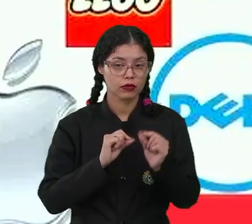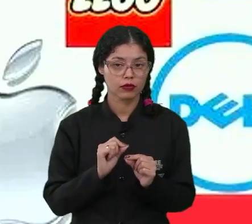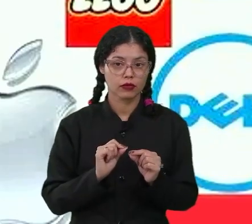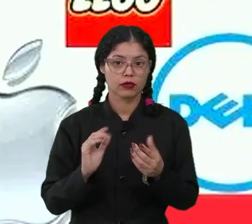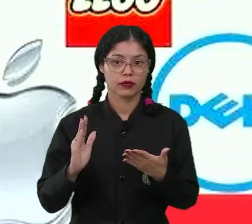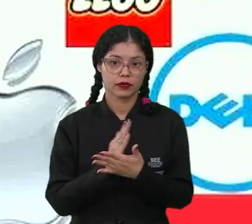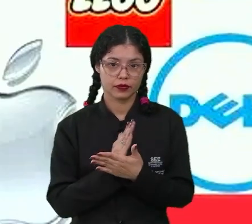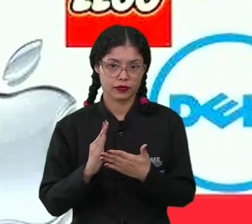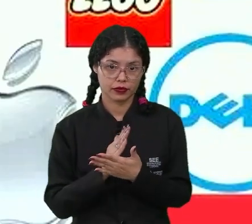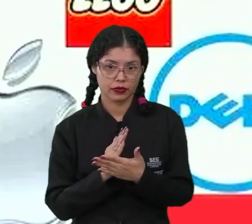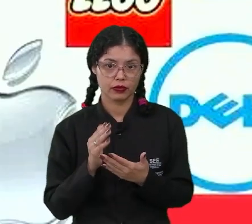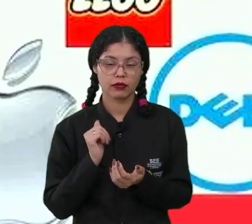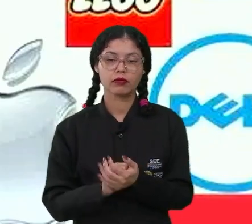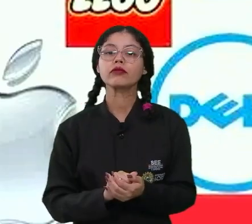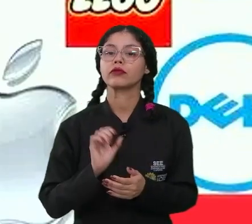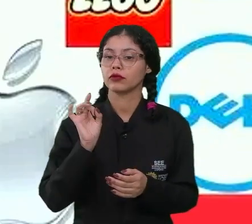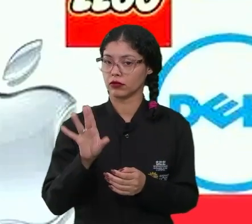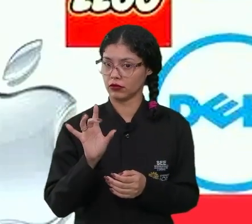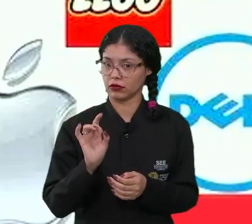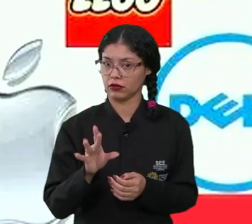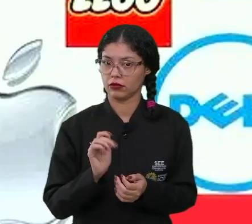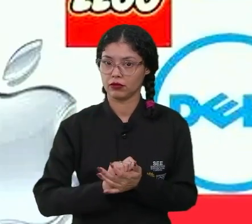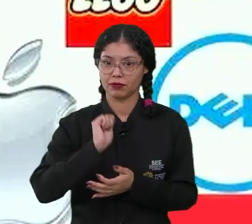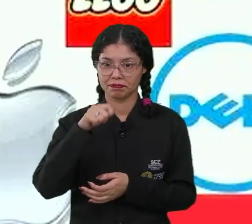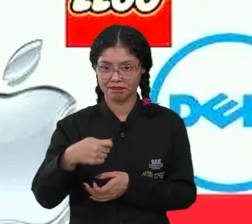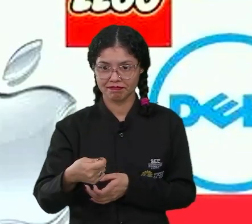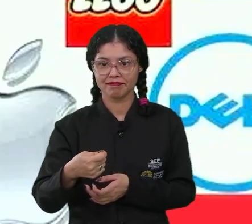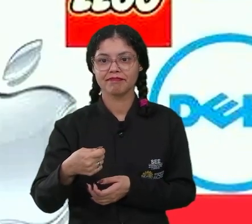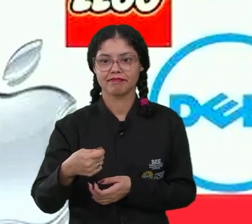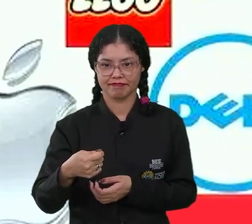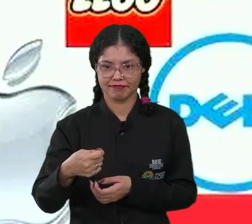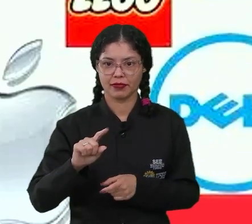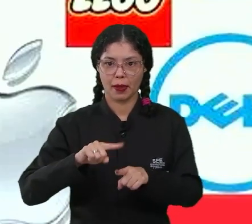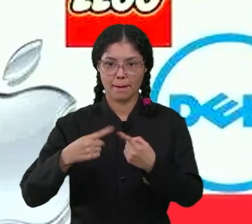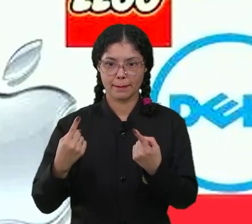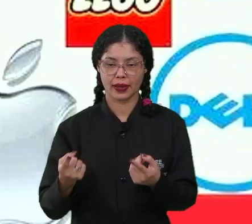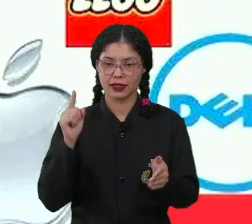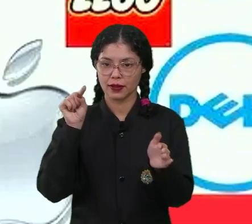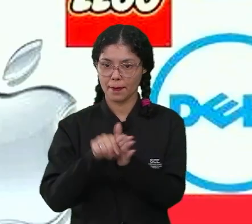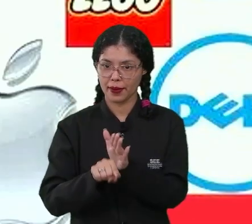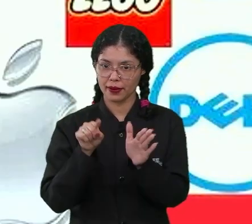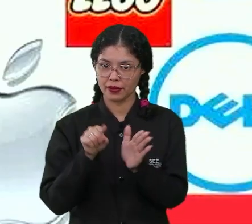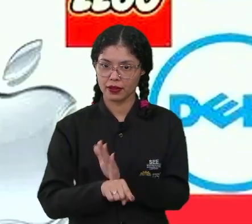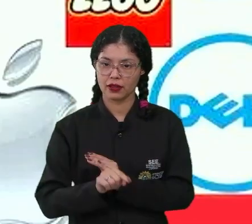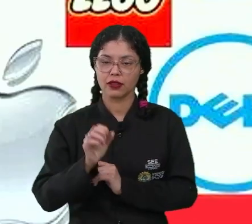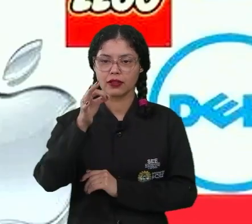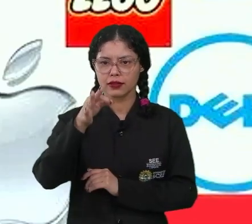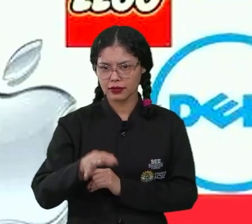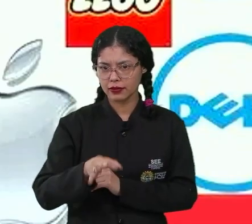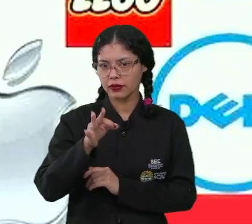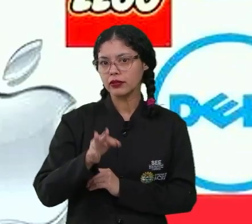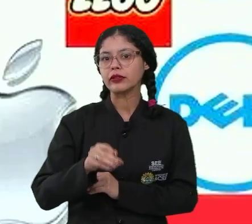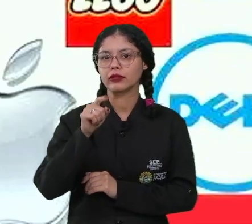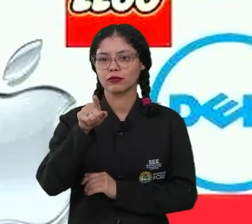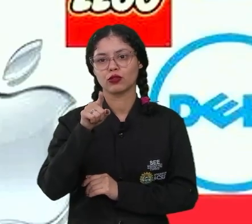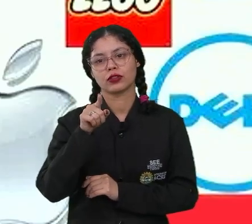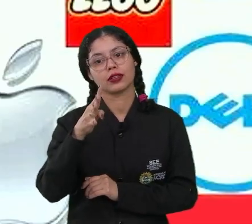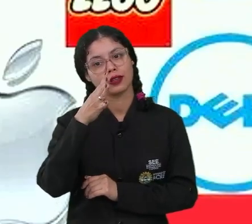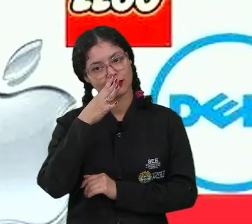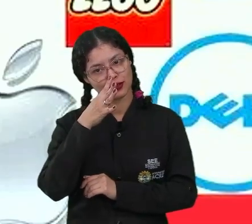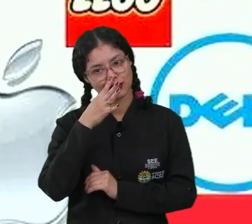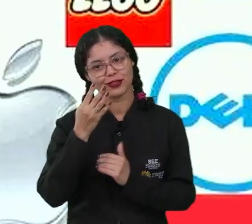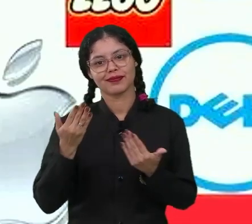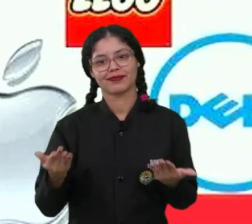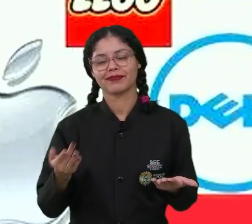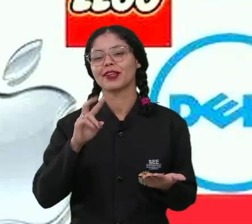que algumas, elas são apenas um símbolo. Mas se eu perguntar, com certeza você que está assistindo